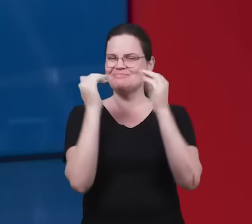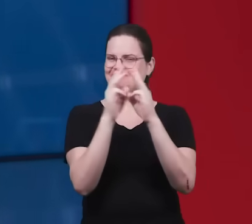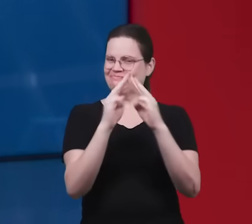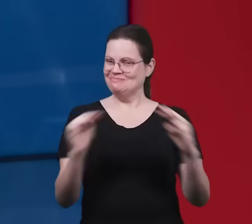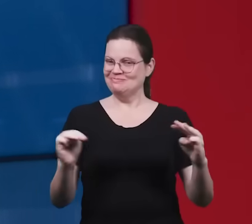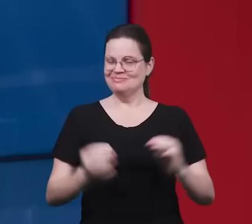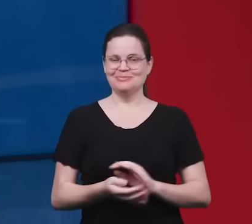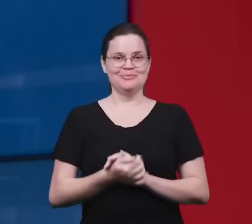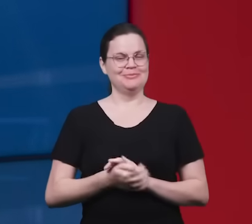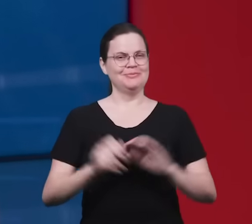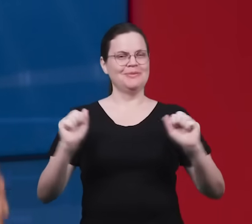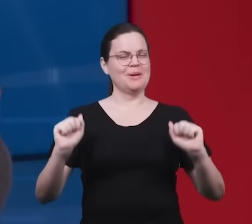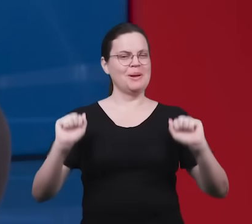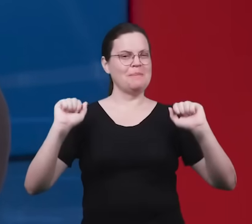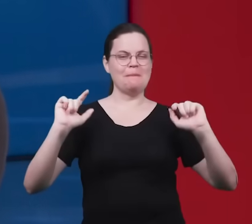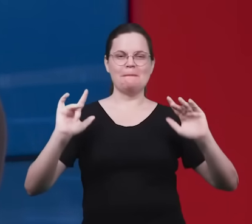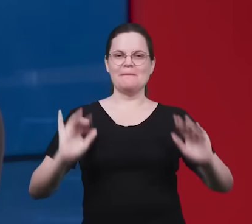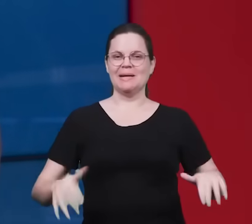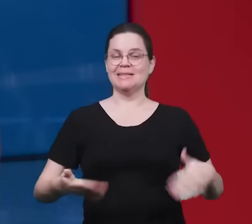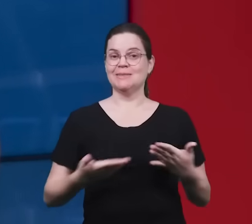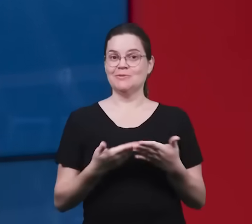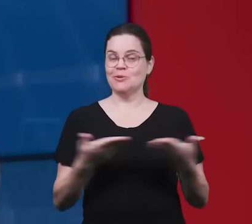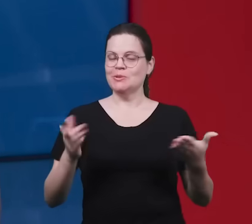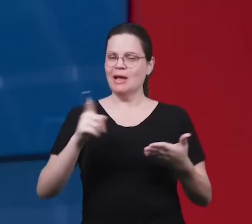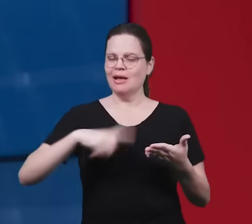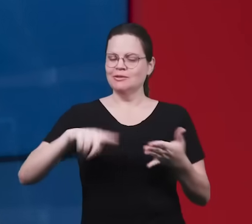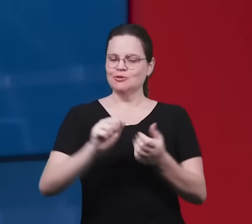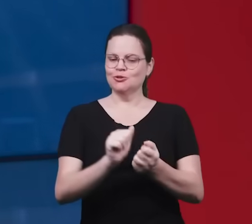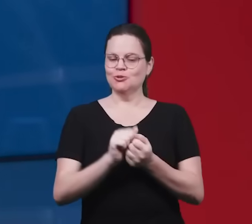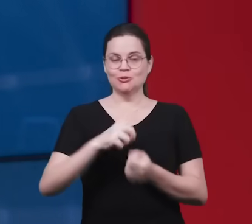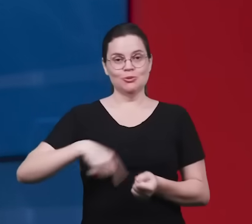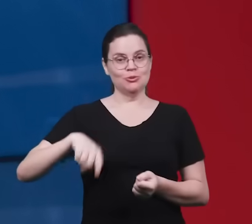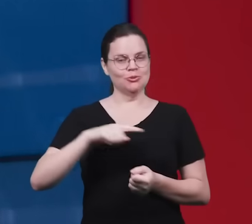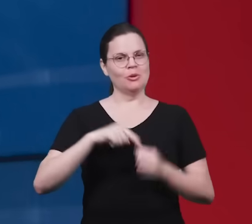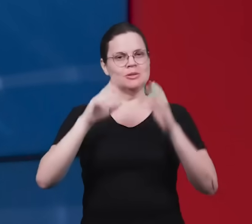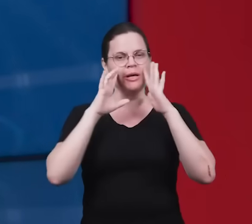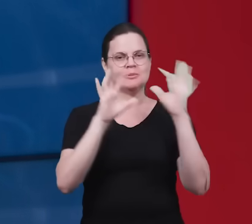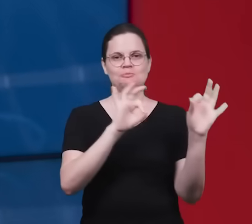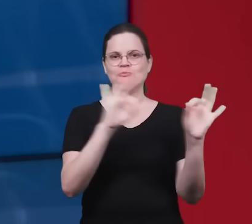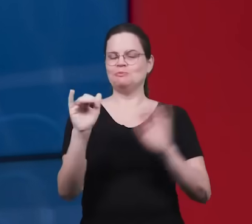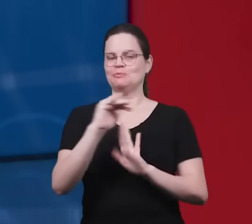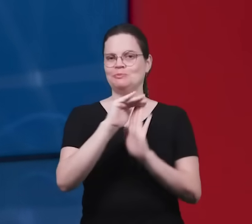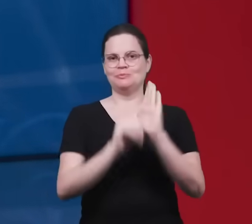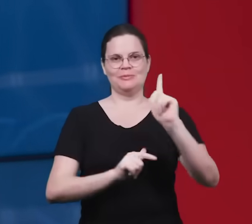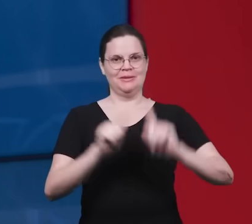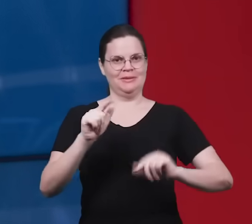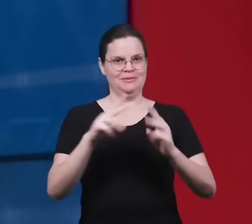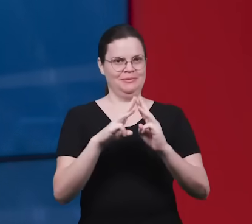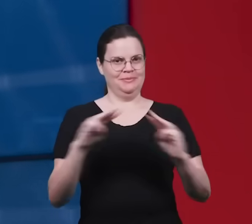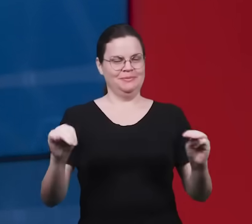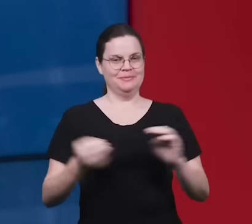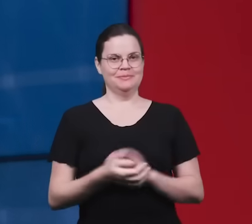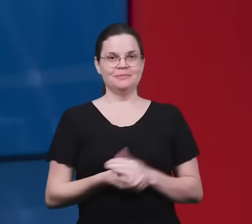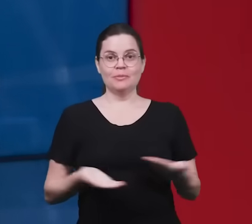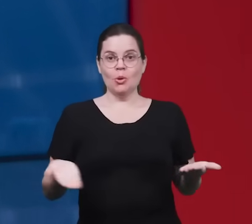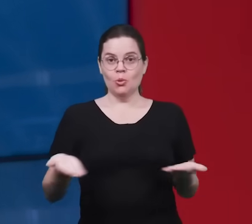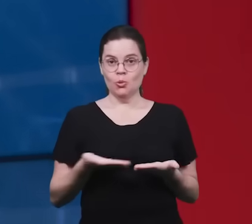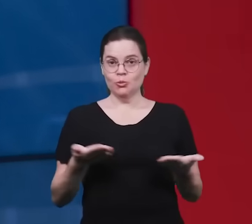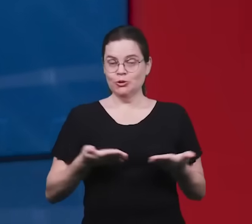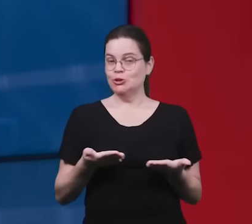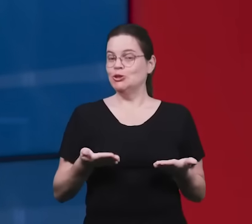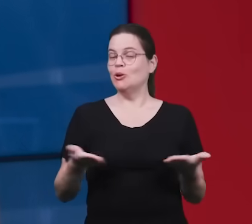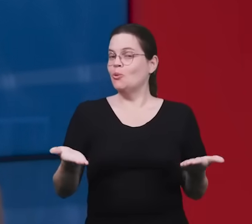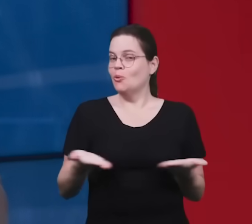Manaim News. Que bênção é ter você aqui conosco, acompanhando a programação da TV Manaim. Na edição do Manaim News